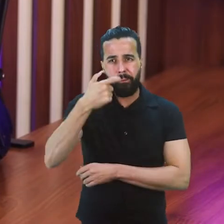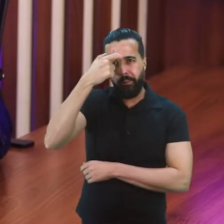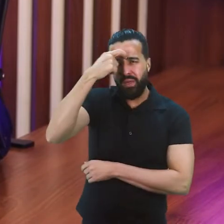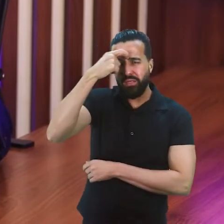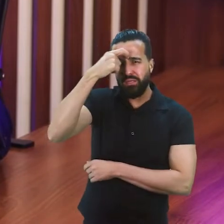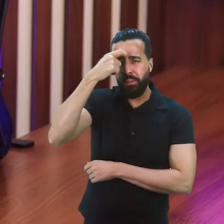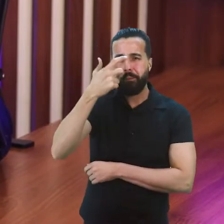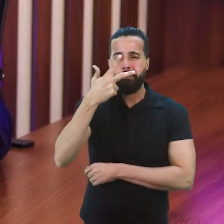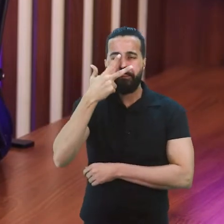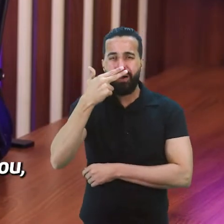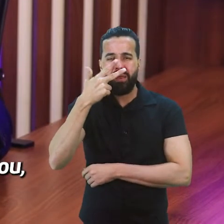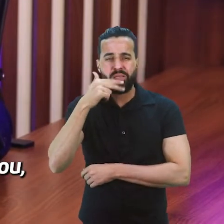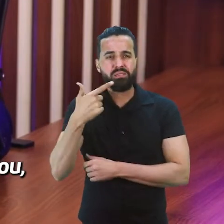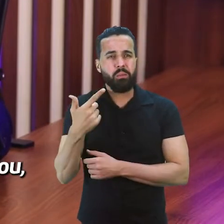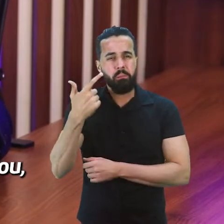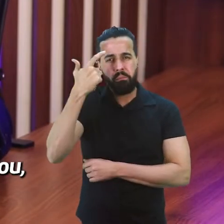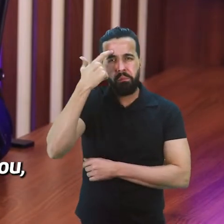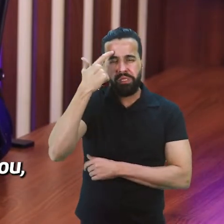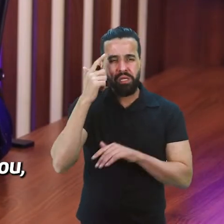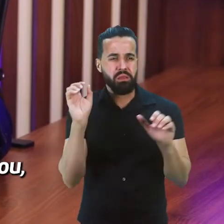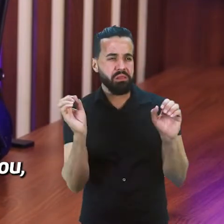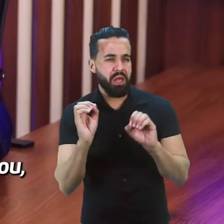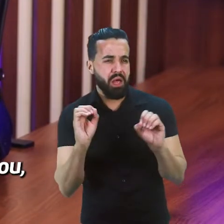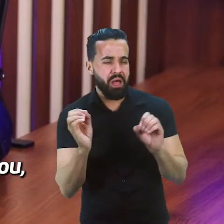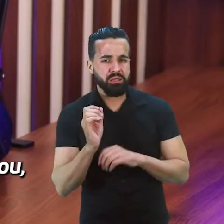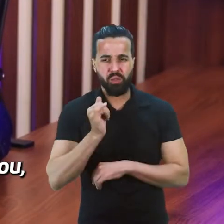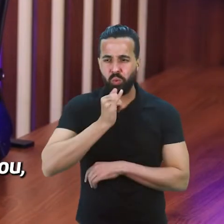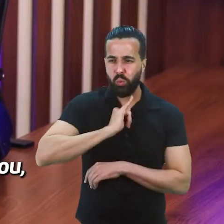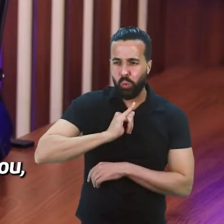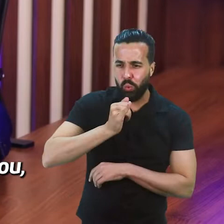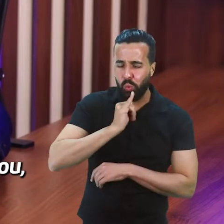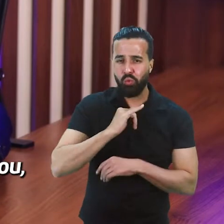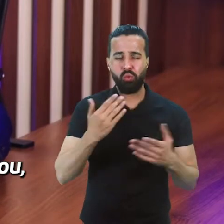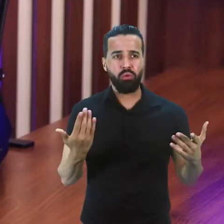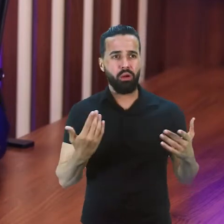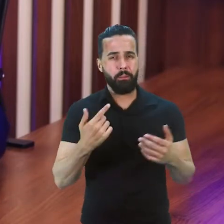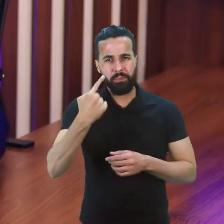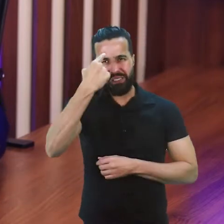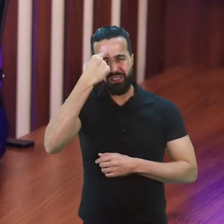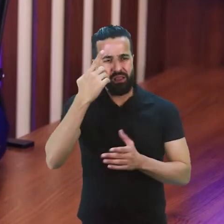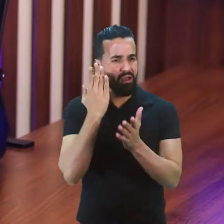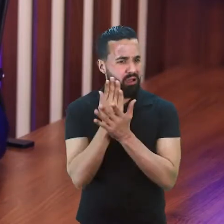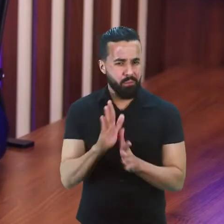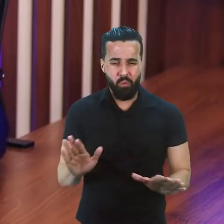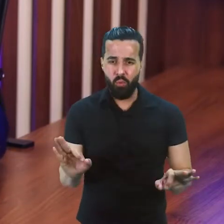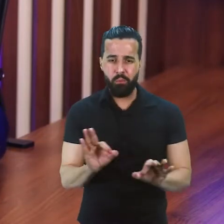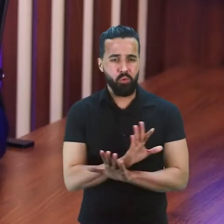cabeça, né, vaga, pensando só no que não presta, né, que tudo acabou.